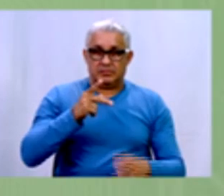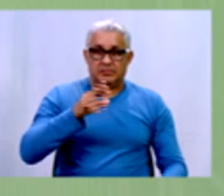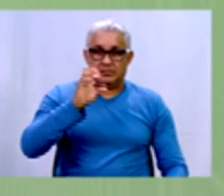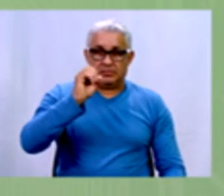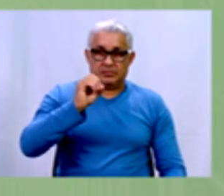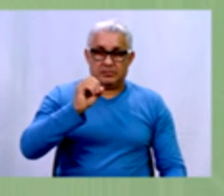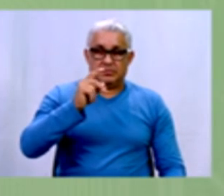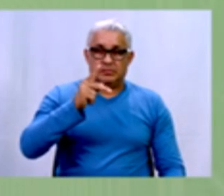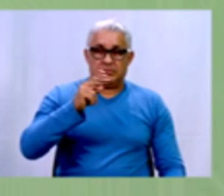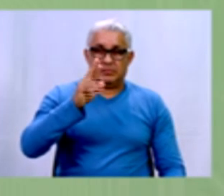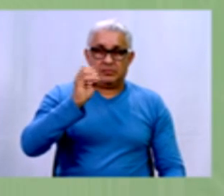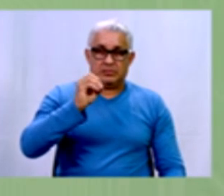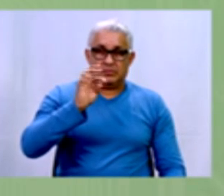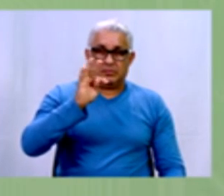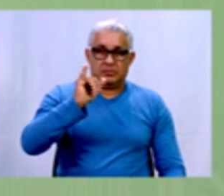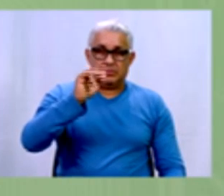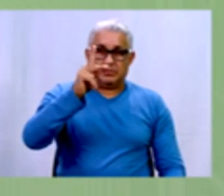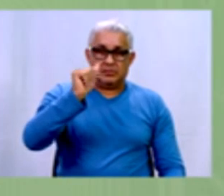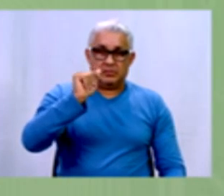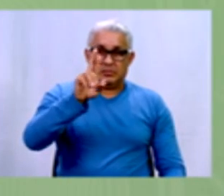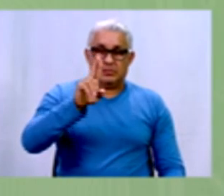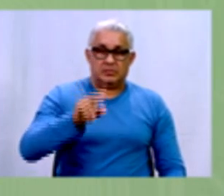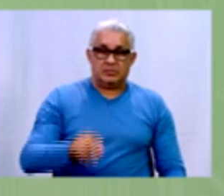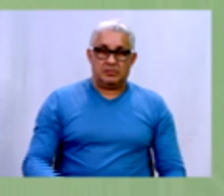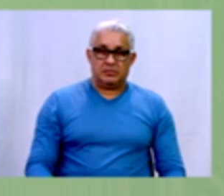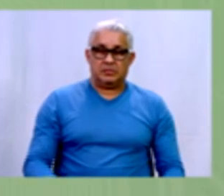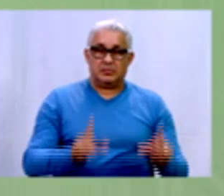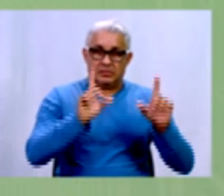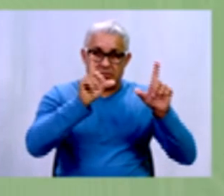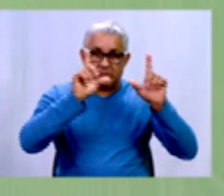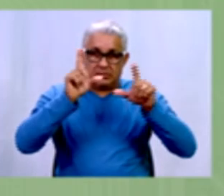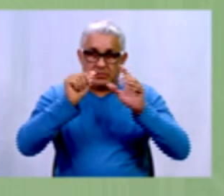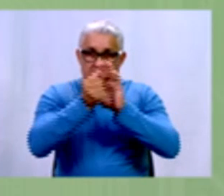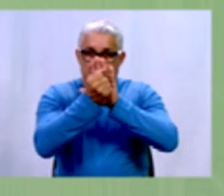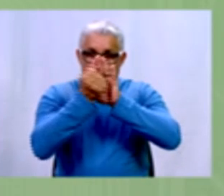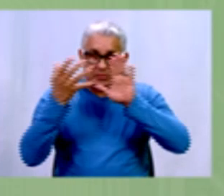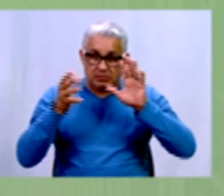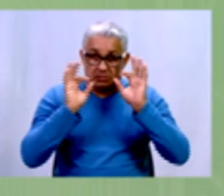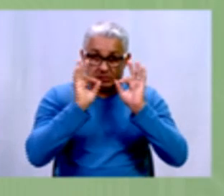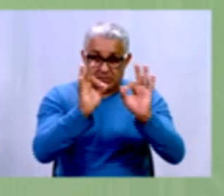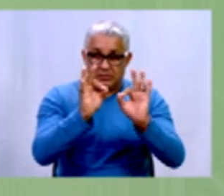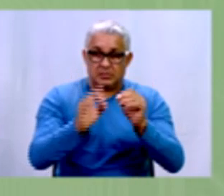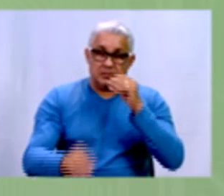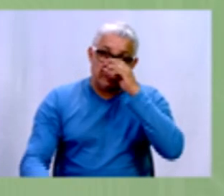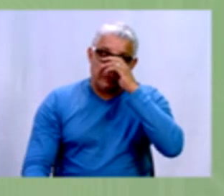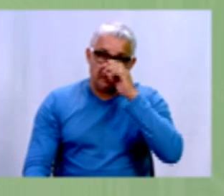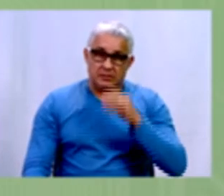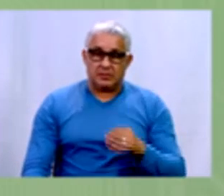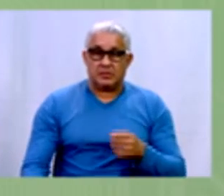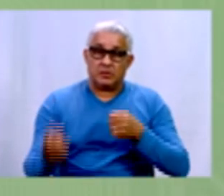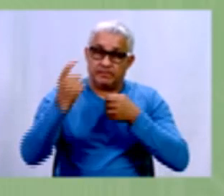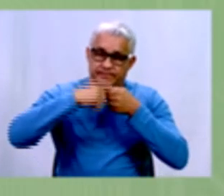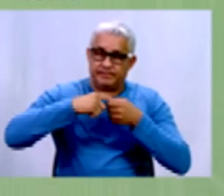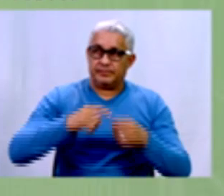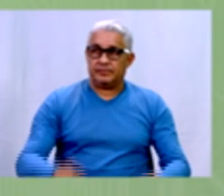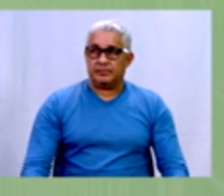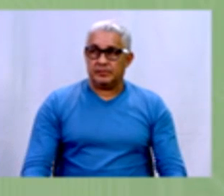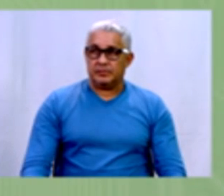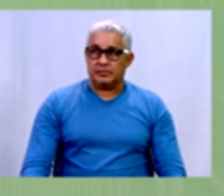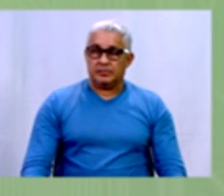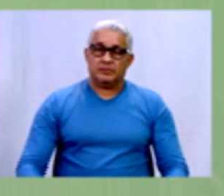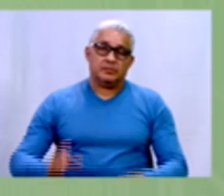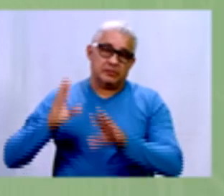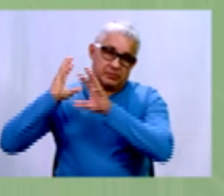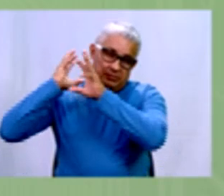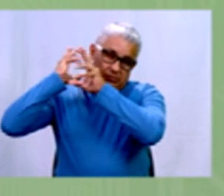prototipar as telas da aplicação, certo? Voltando aqui para revisarmos